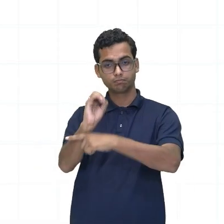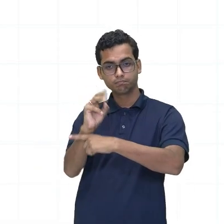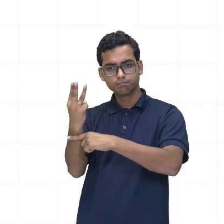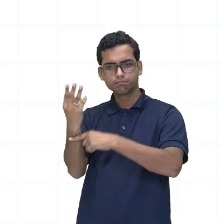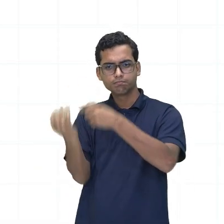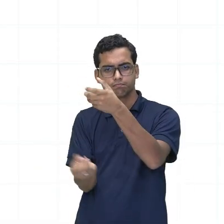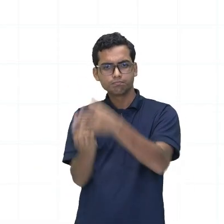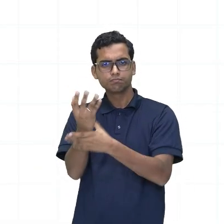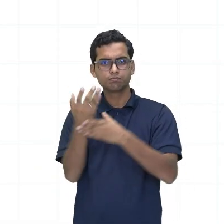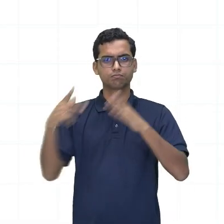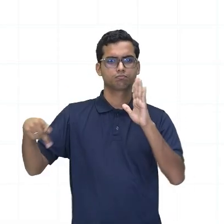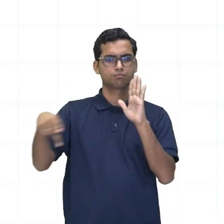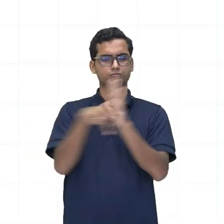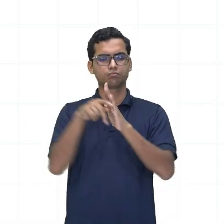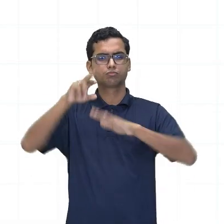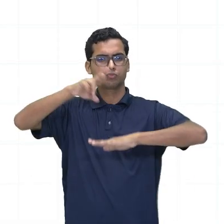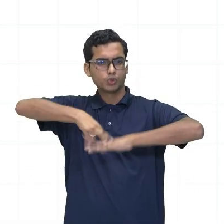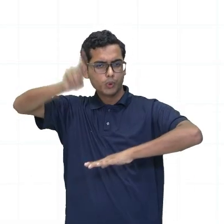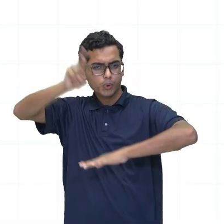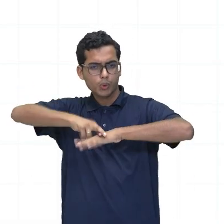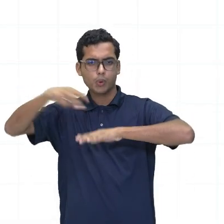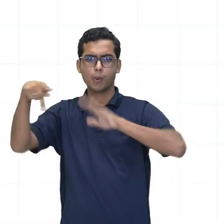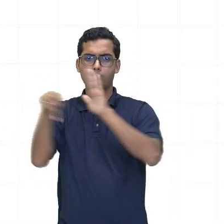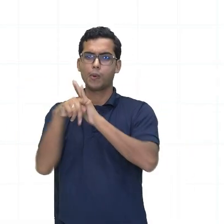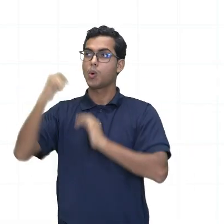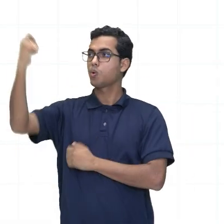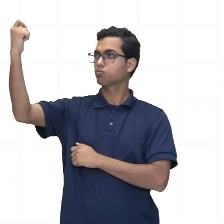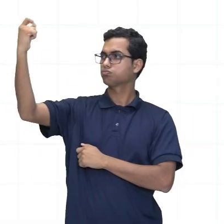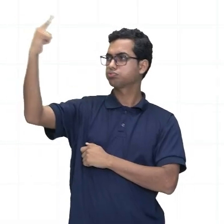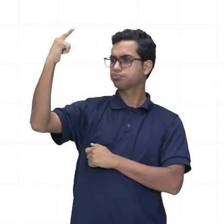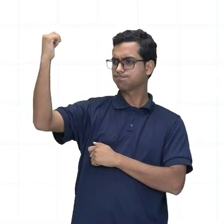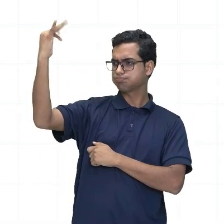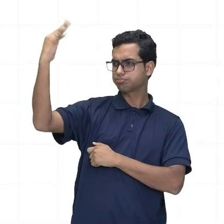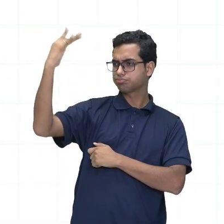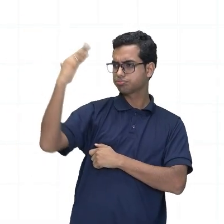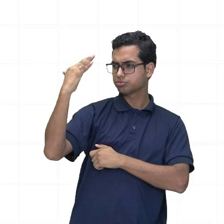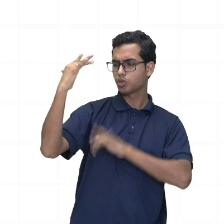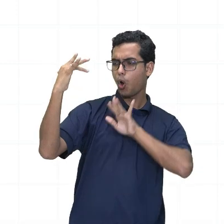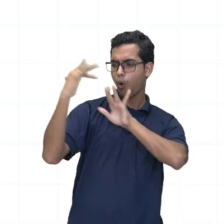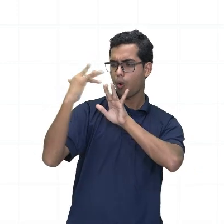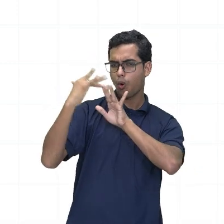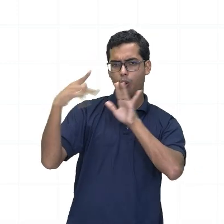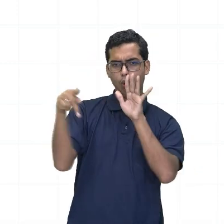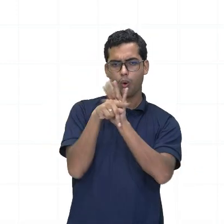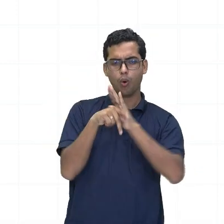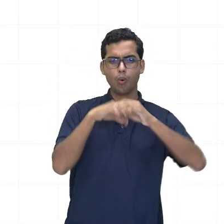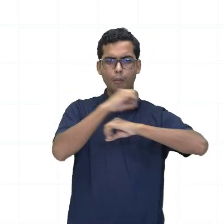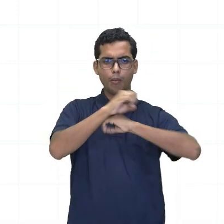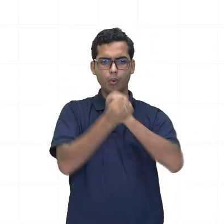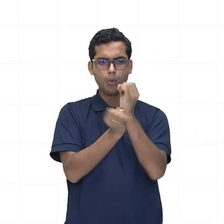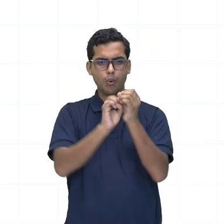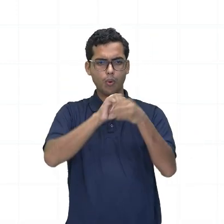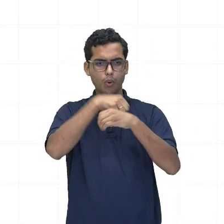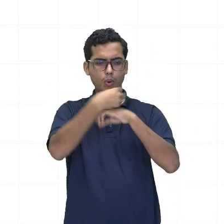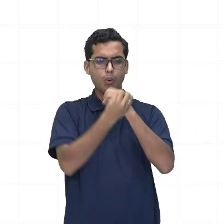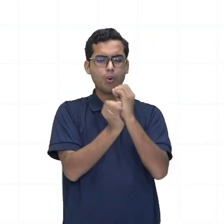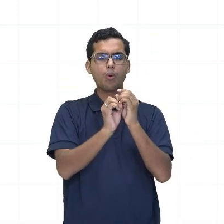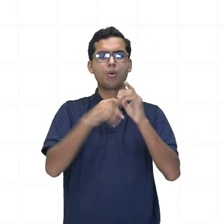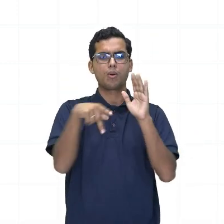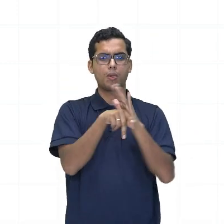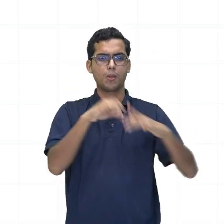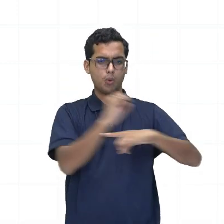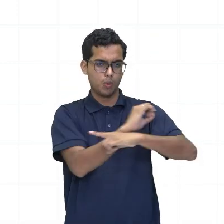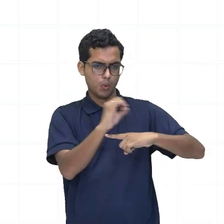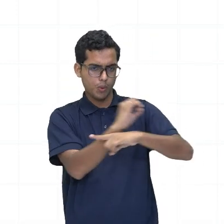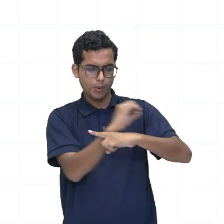a radiação ultravioleta solar interage com a molécula de oxigênio.